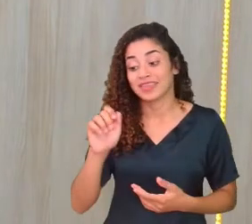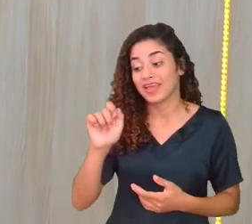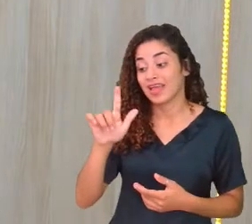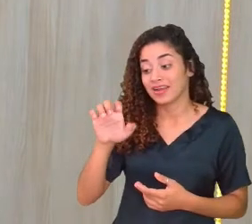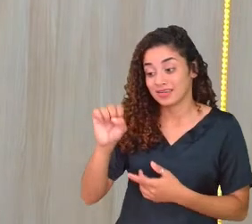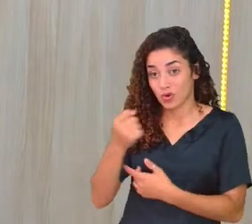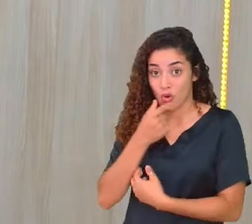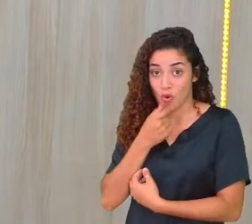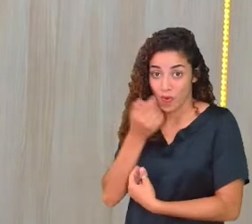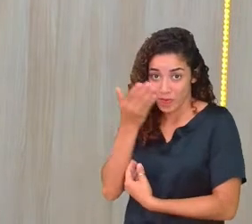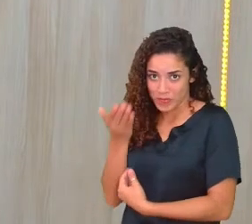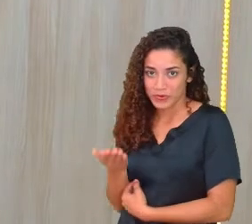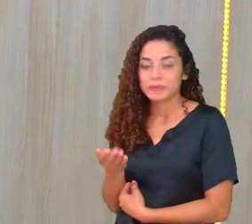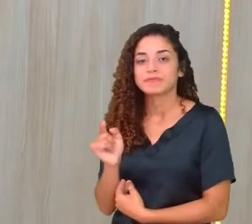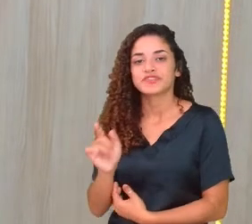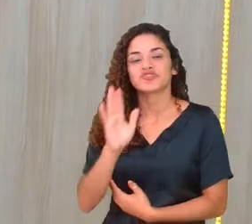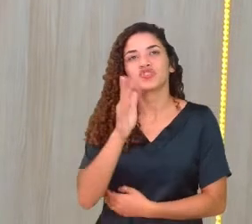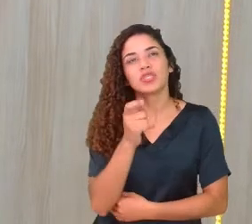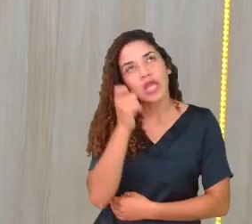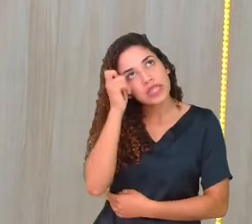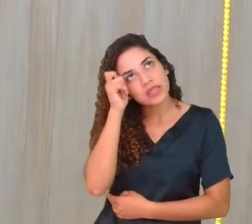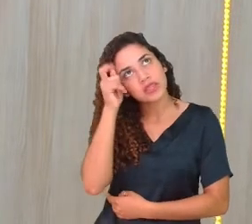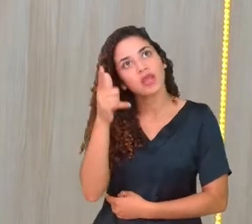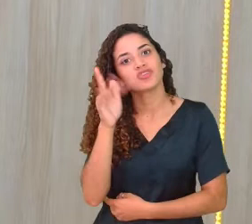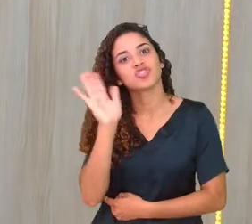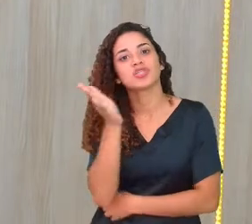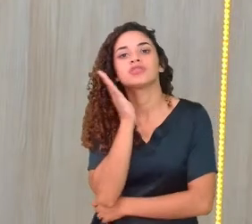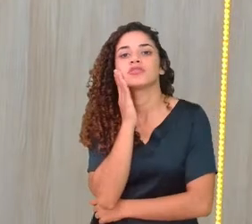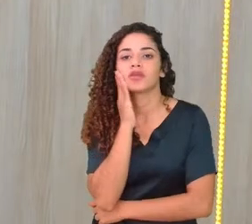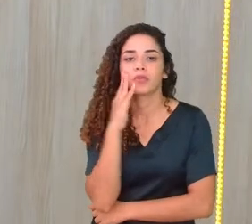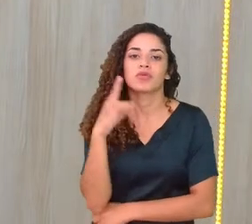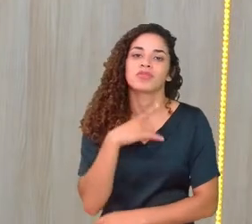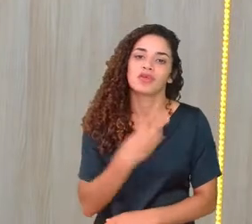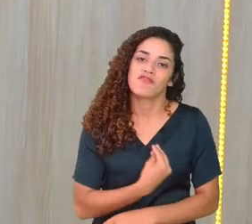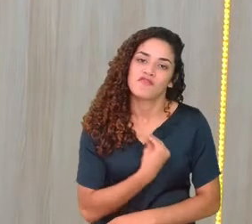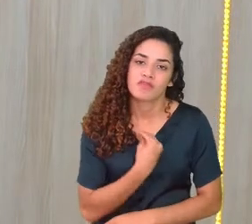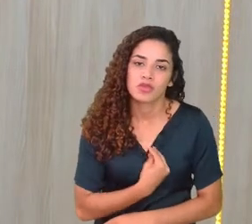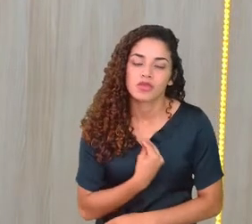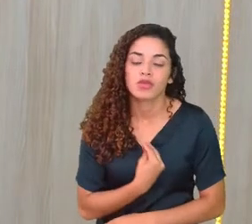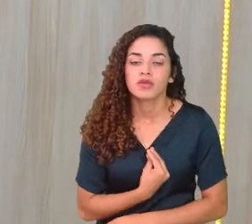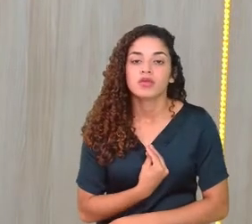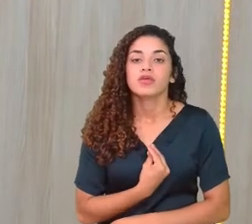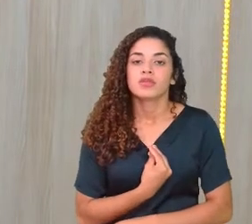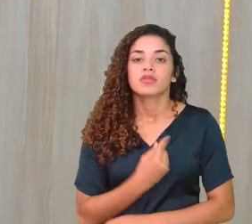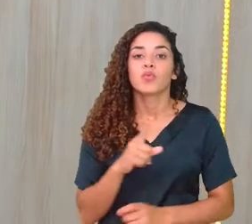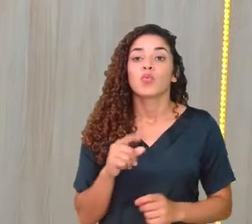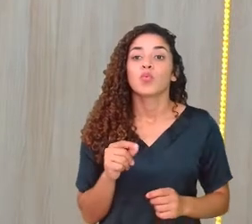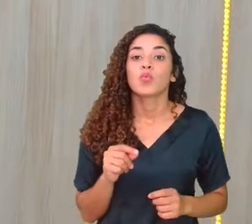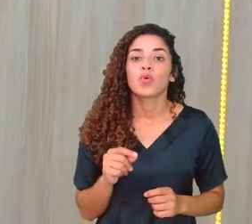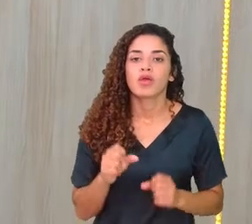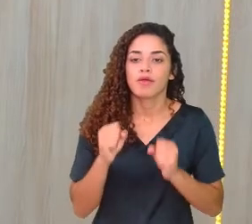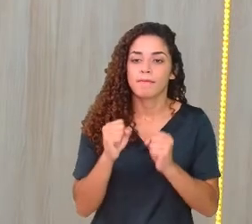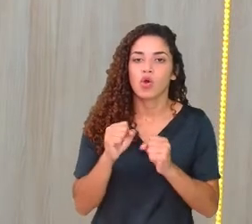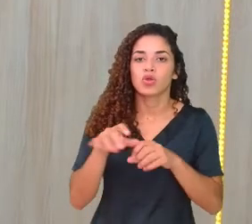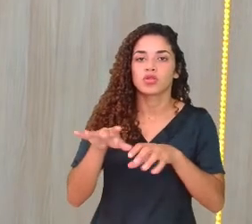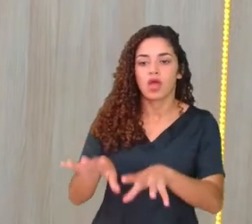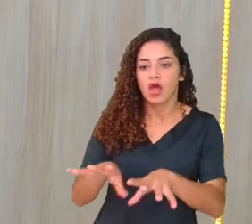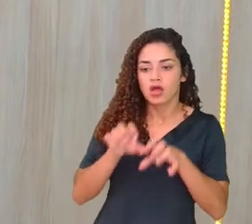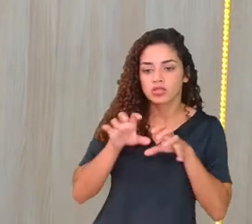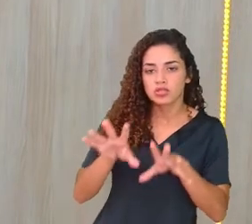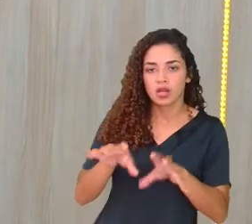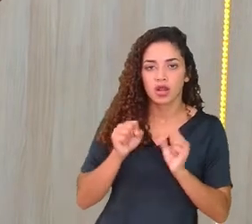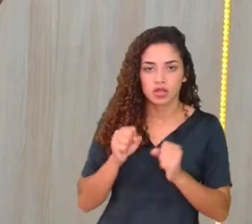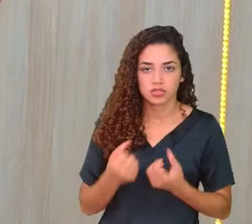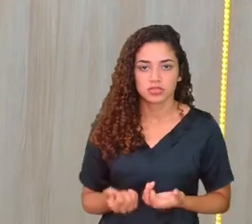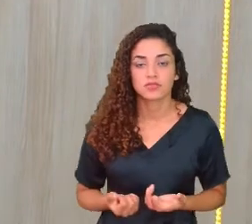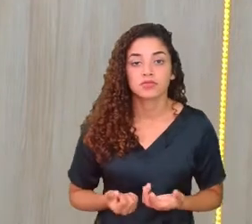ele já tinha essa ideia aí de que existia realmente esse poder de atração. Mas aí eu